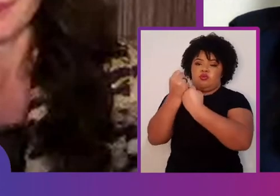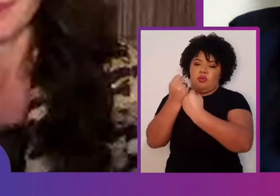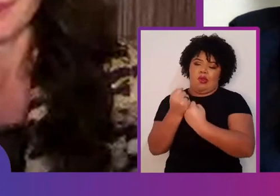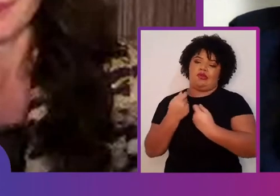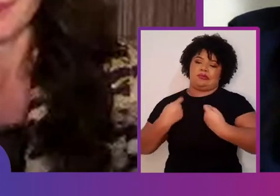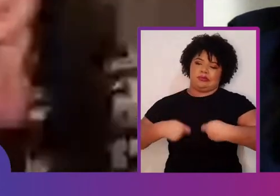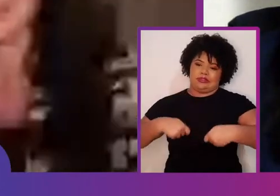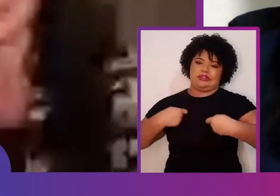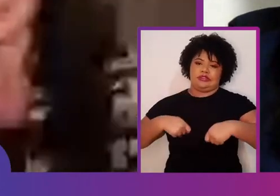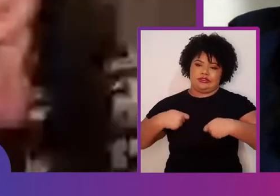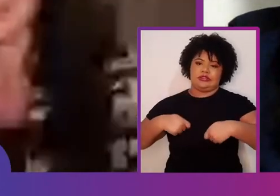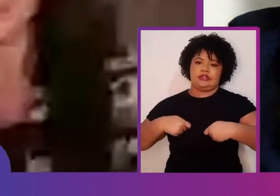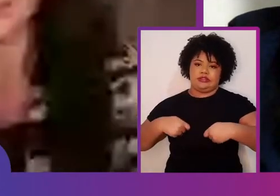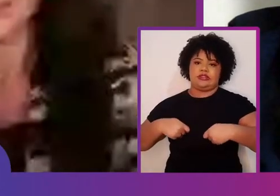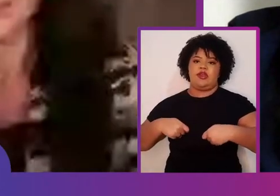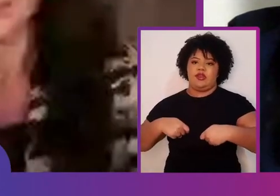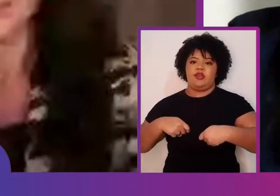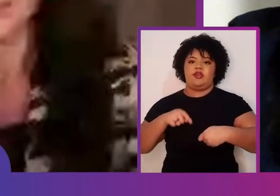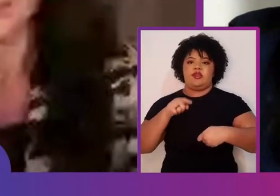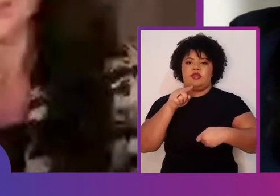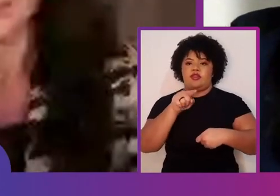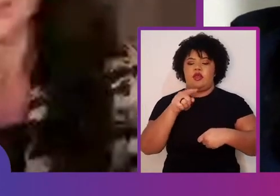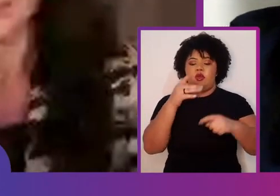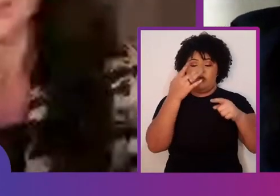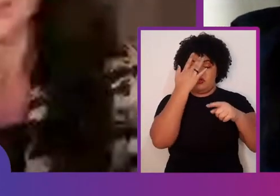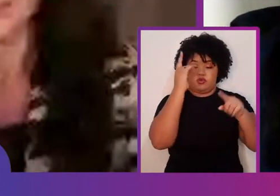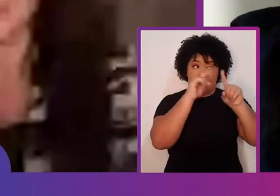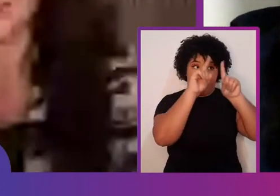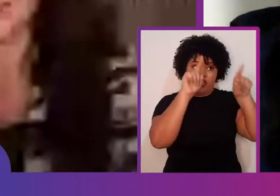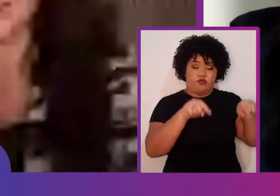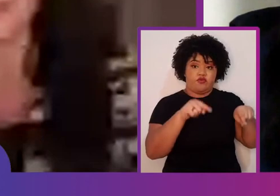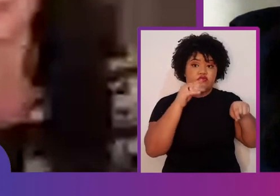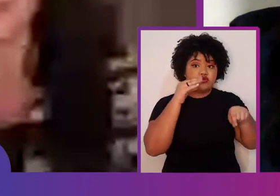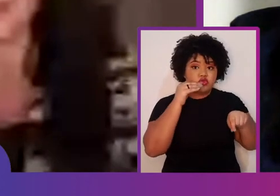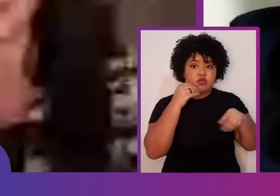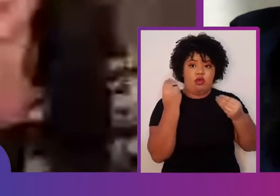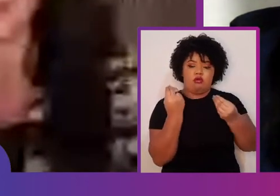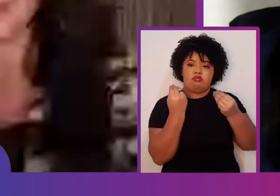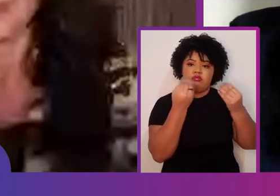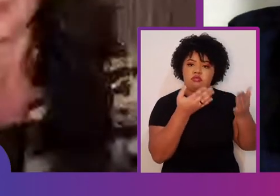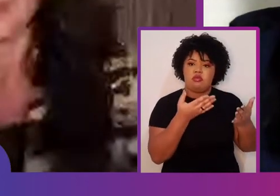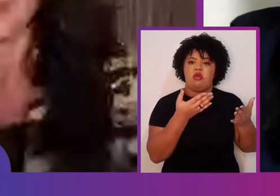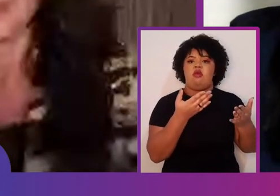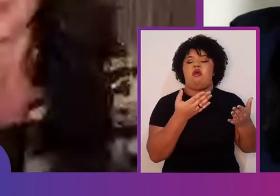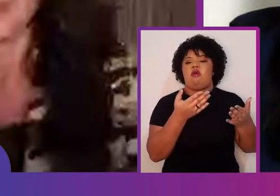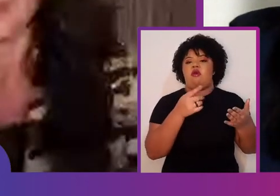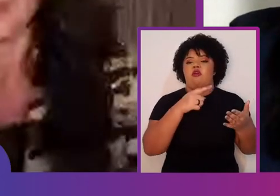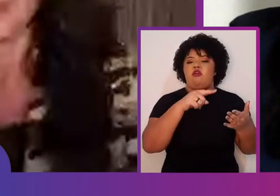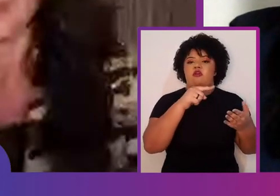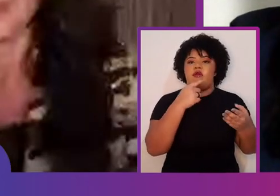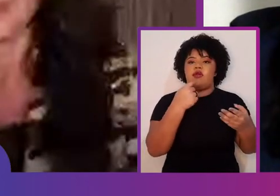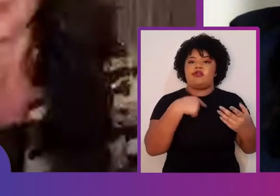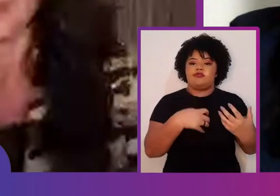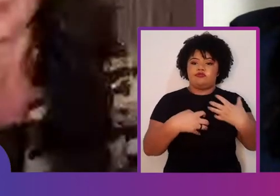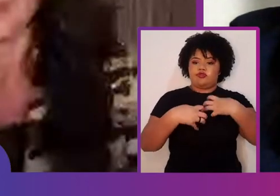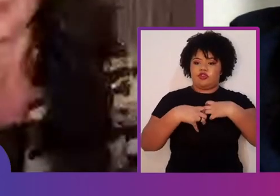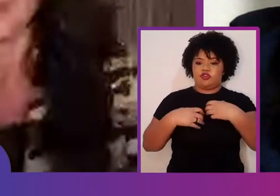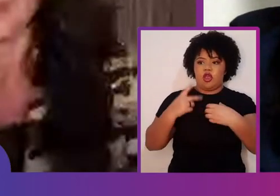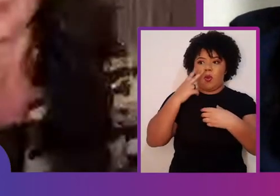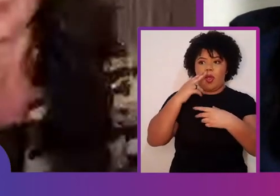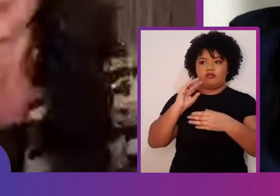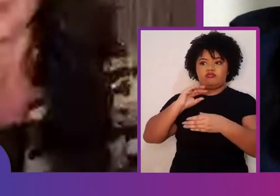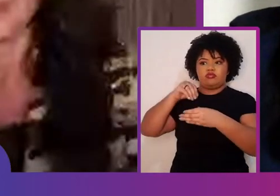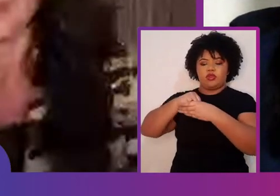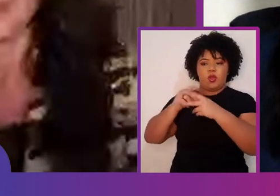Então, mande para o seu colaborador tudo que você pode mandar de branding da sua empresa para que ele se sinta no escritório, um